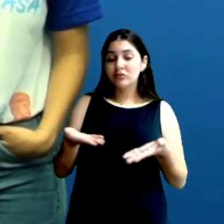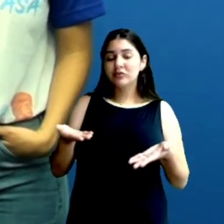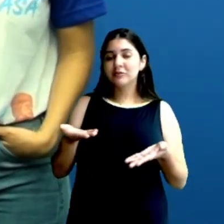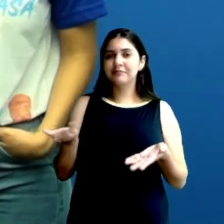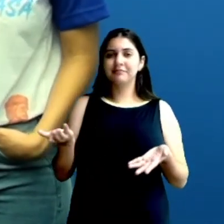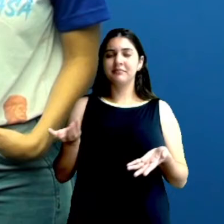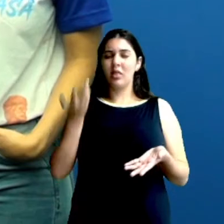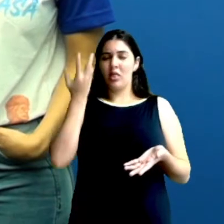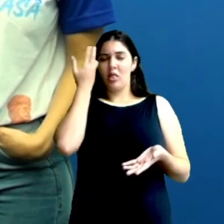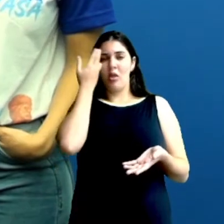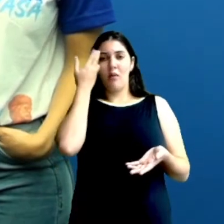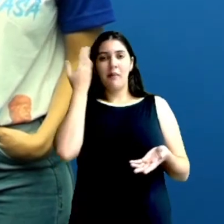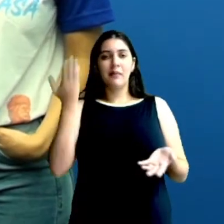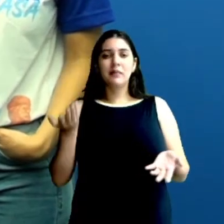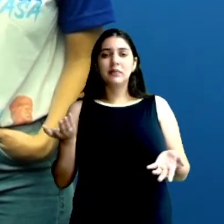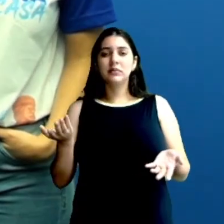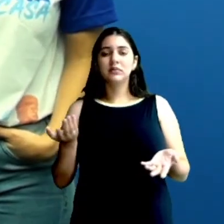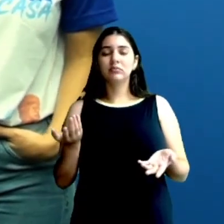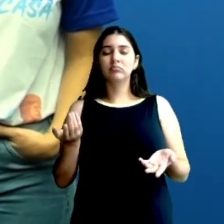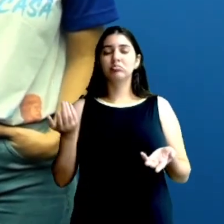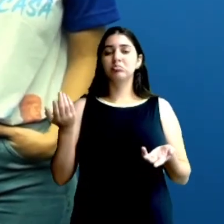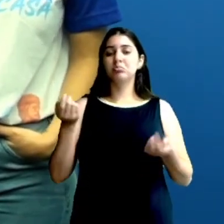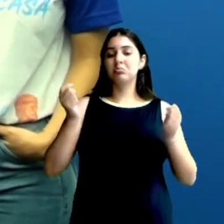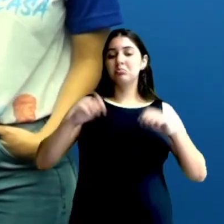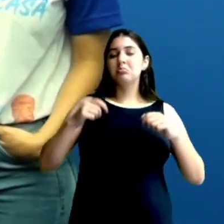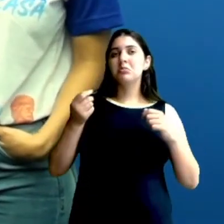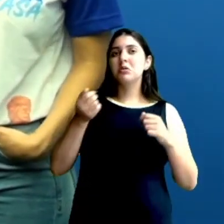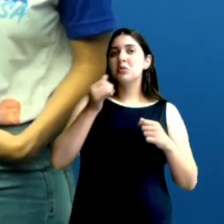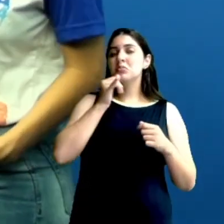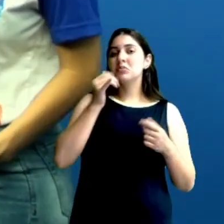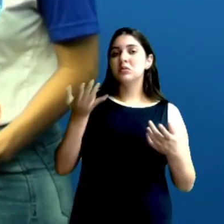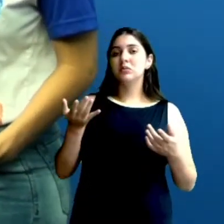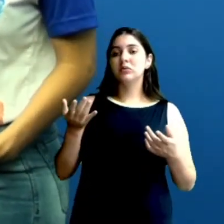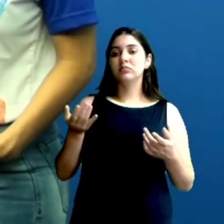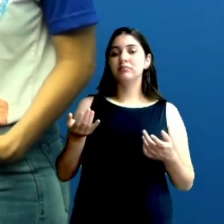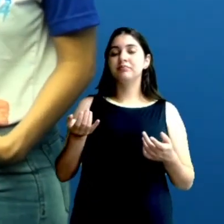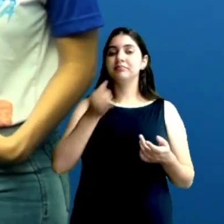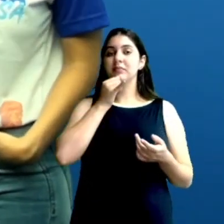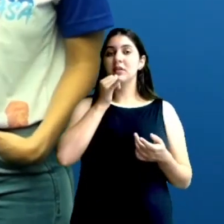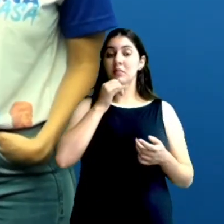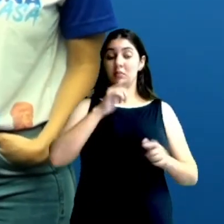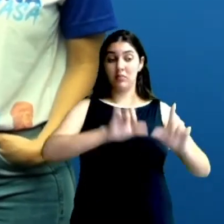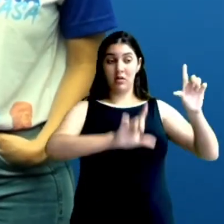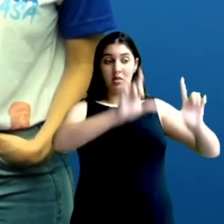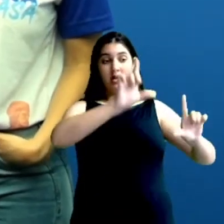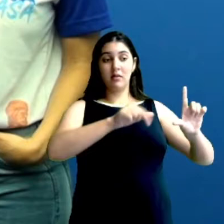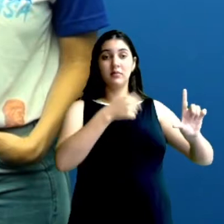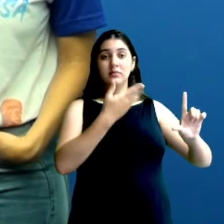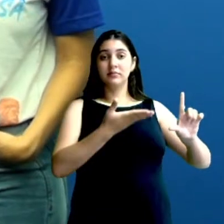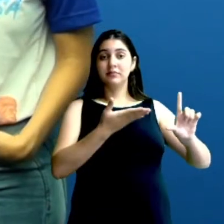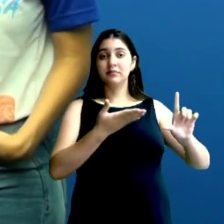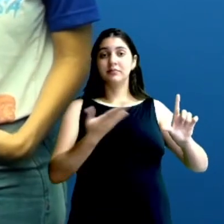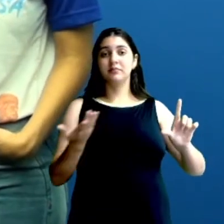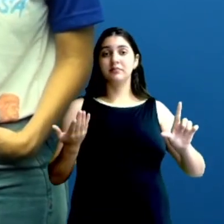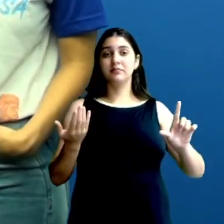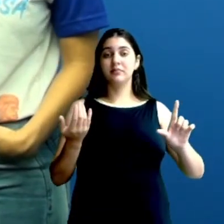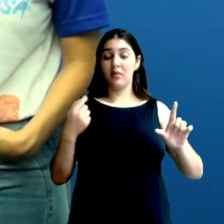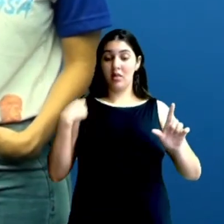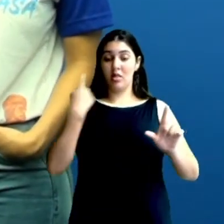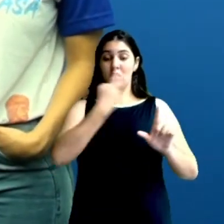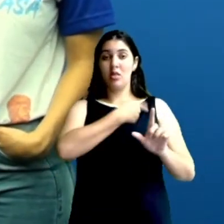coisa corriqueira, é uma coisa que está super... Por exemplo, a televisão. Para